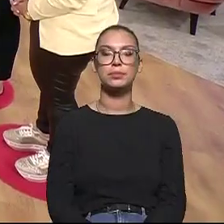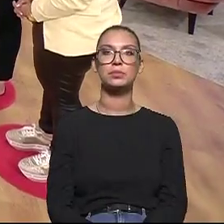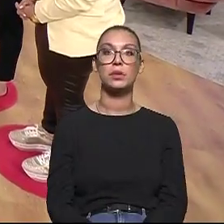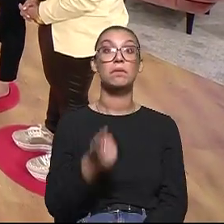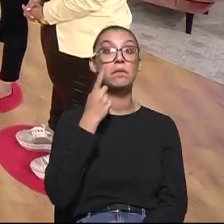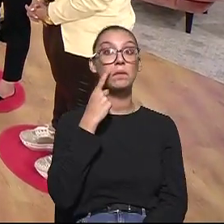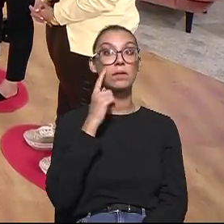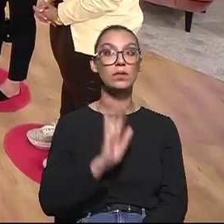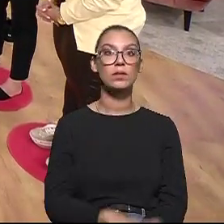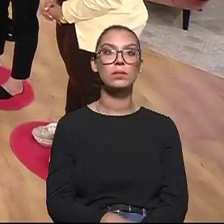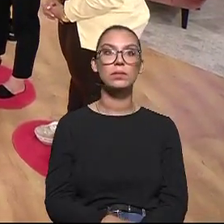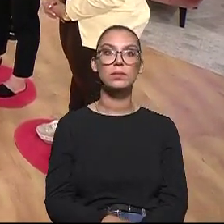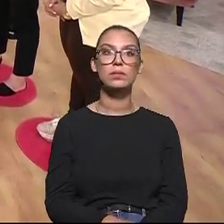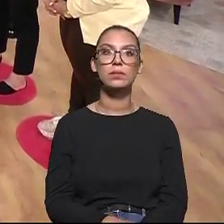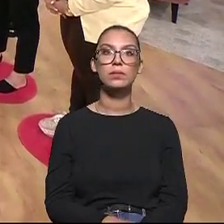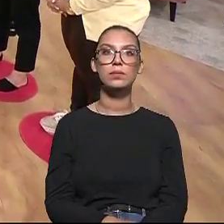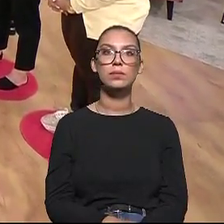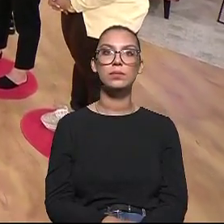não.